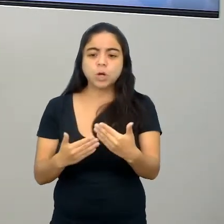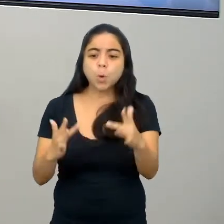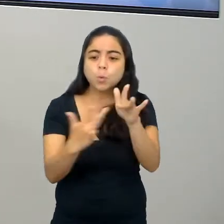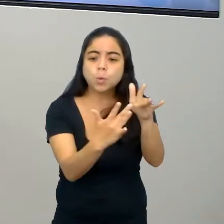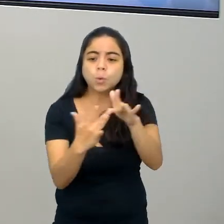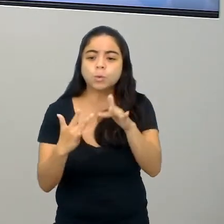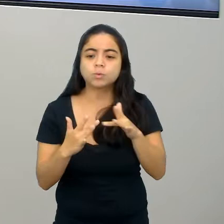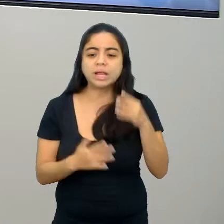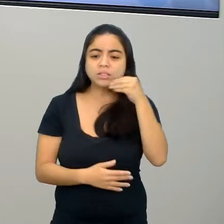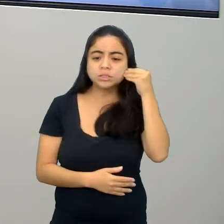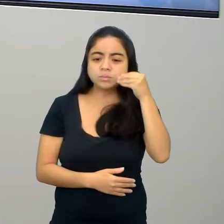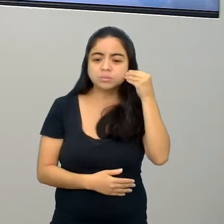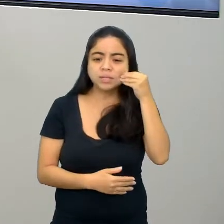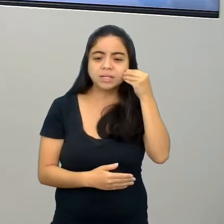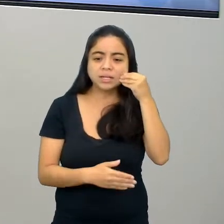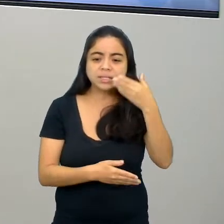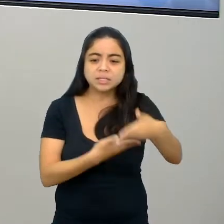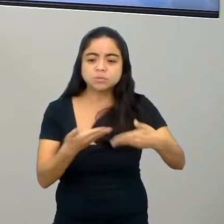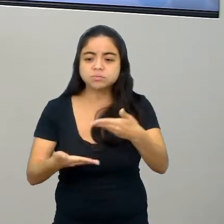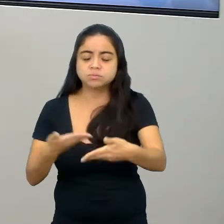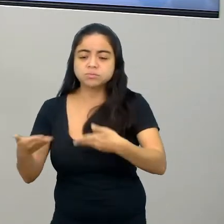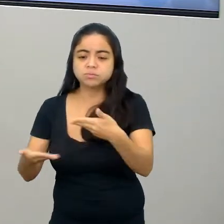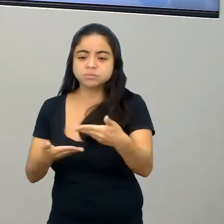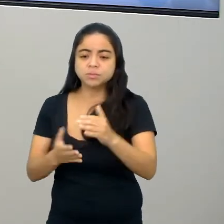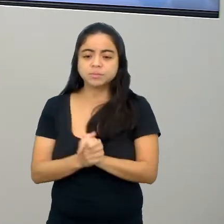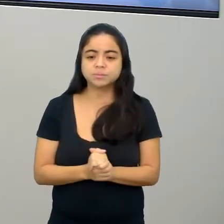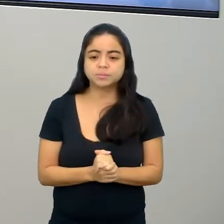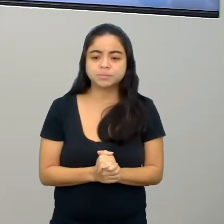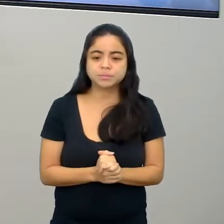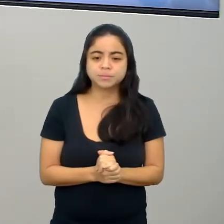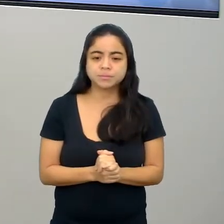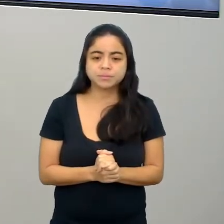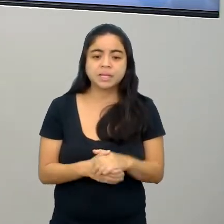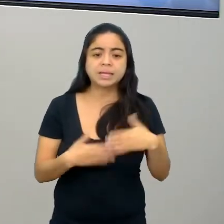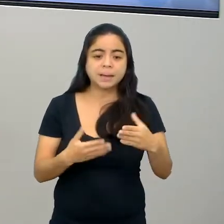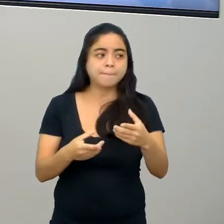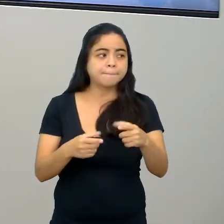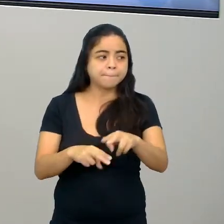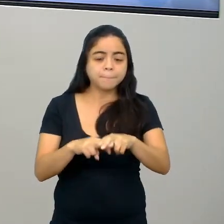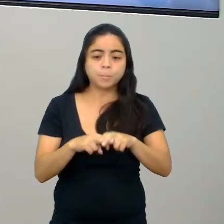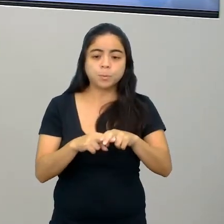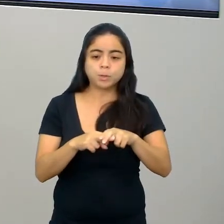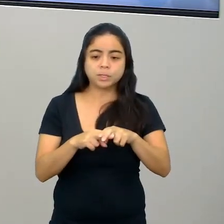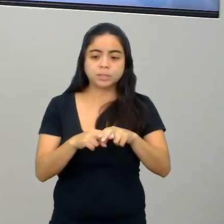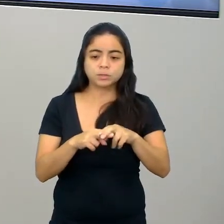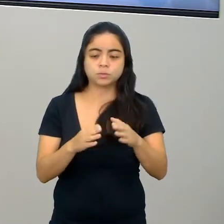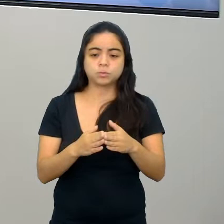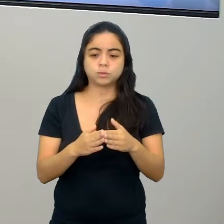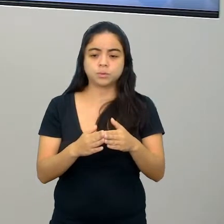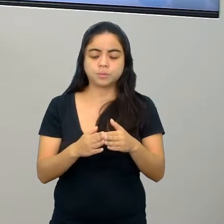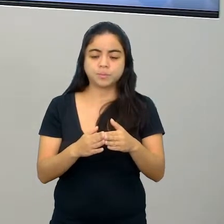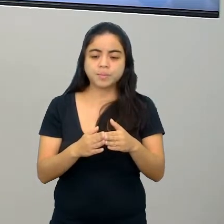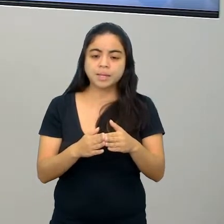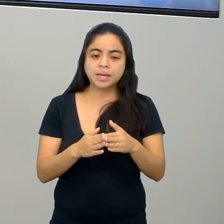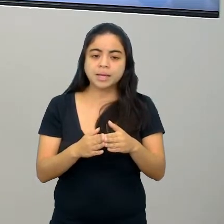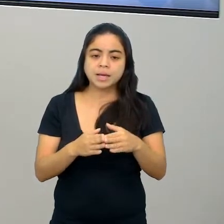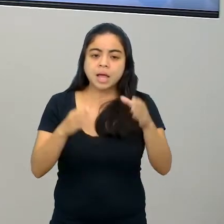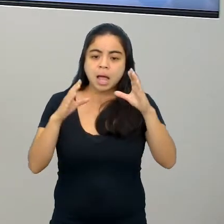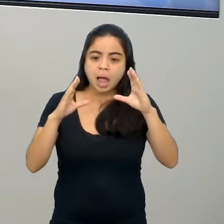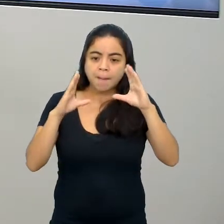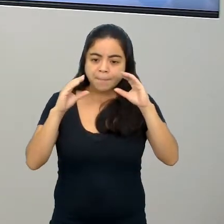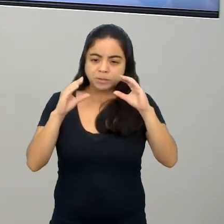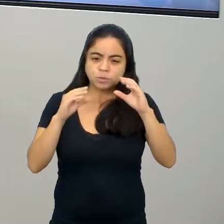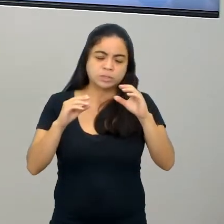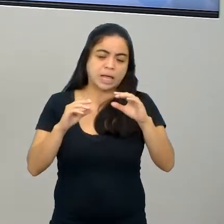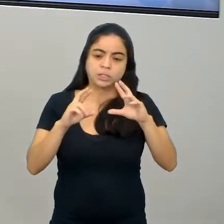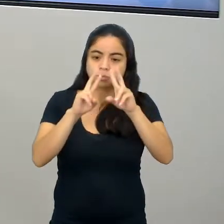e esse repertório. E isso a gente só consegue com vivências. Por isso que a maturidade, quando a gente fala, ela é muito associada à idade. E aí